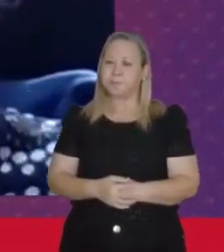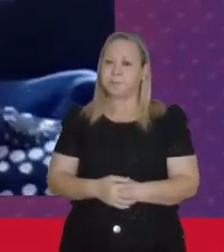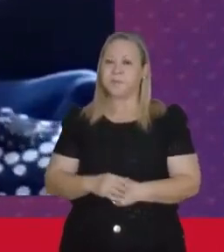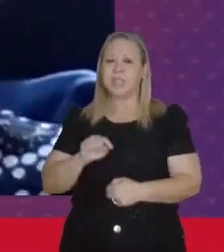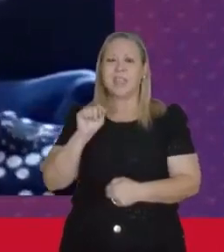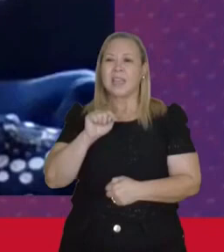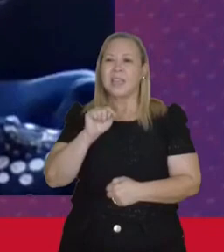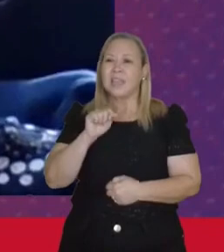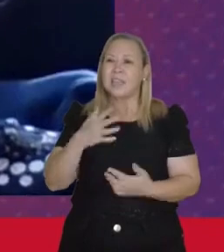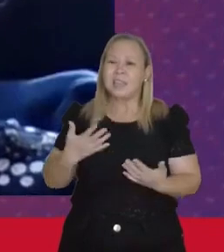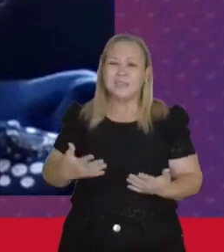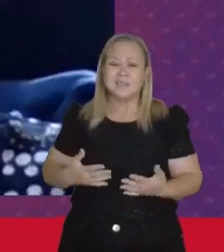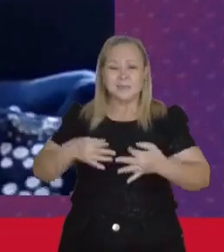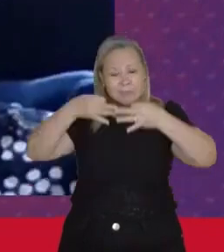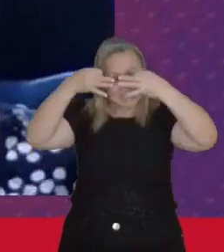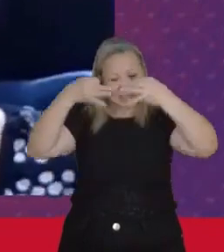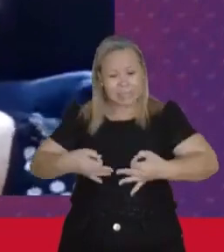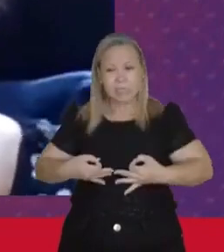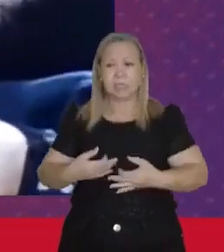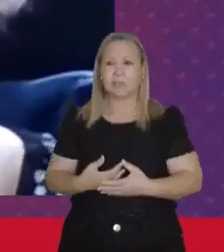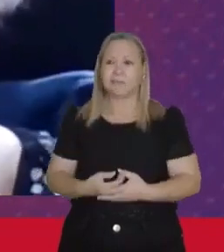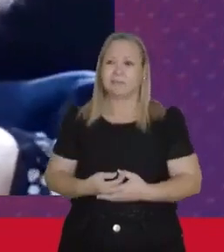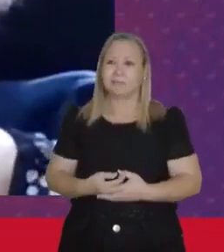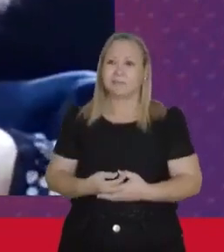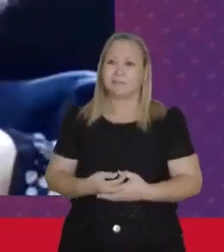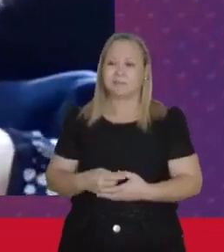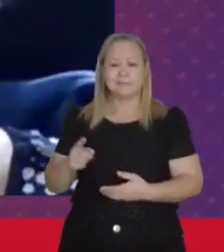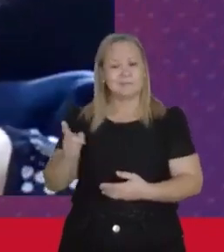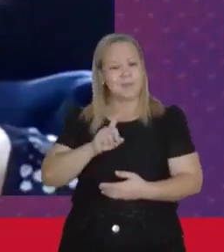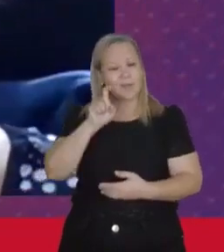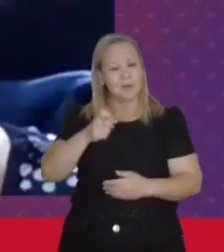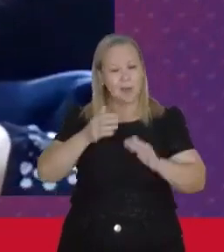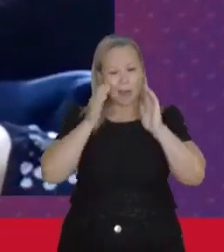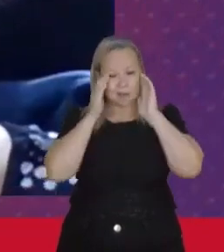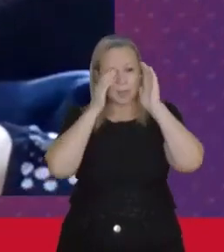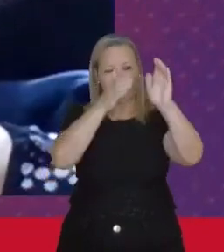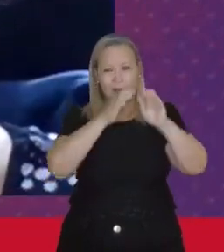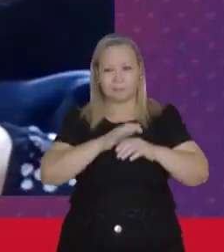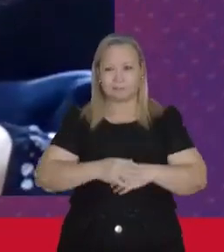Isso é inequívoco, mas não é respeitado.